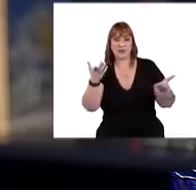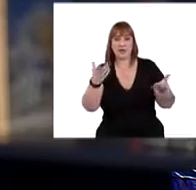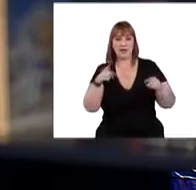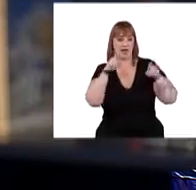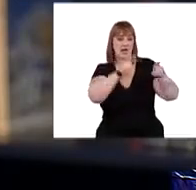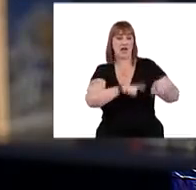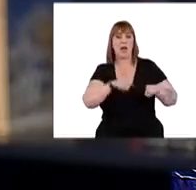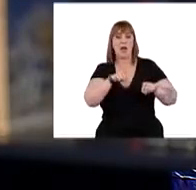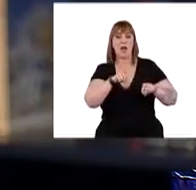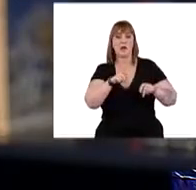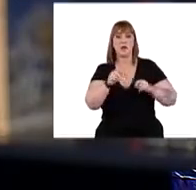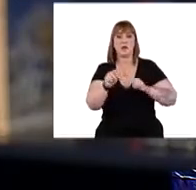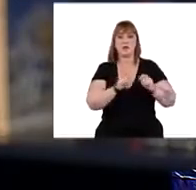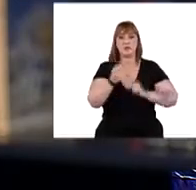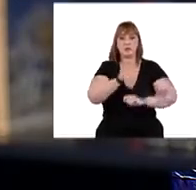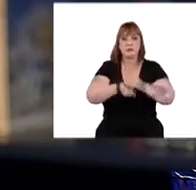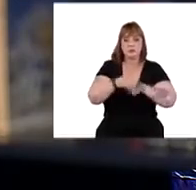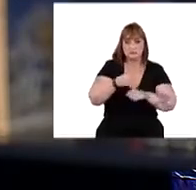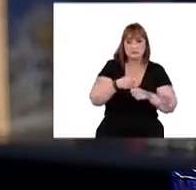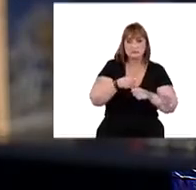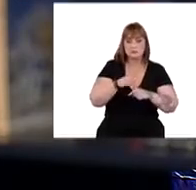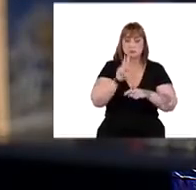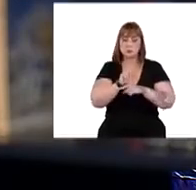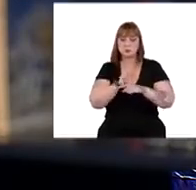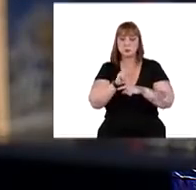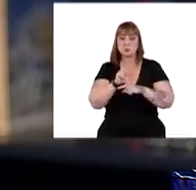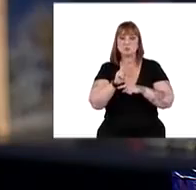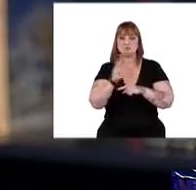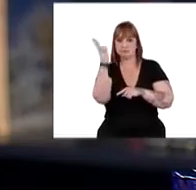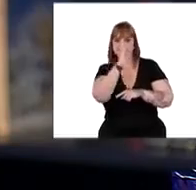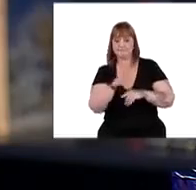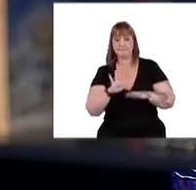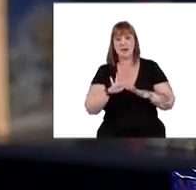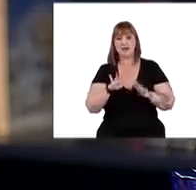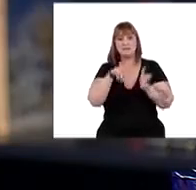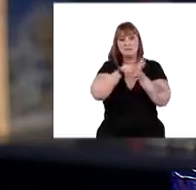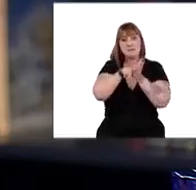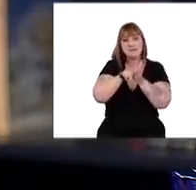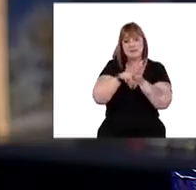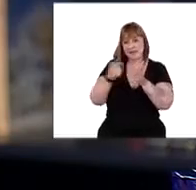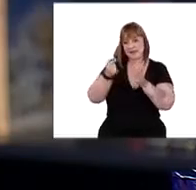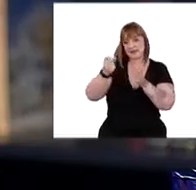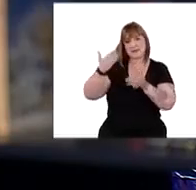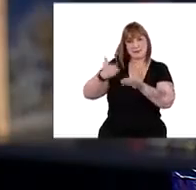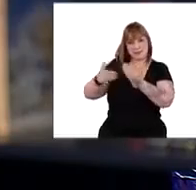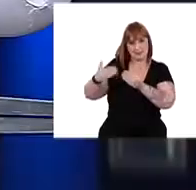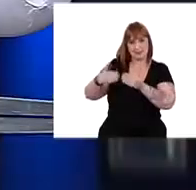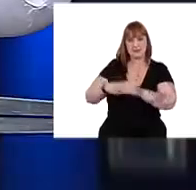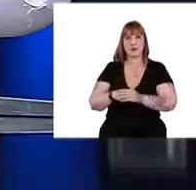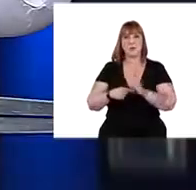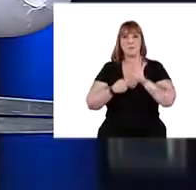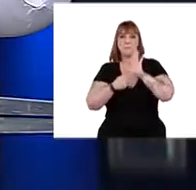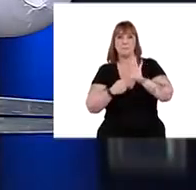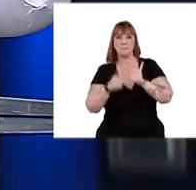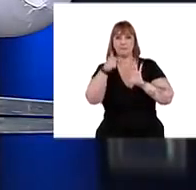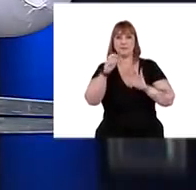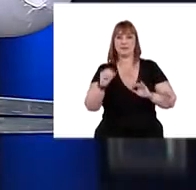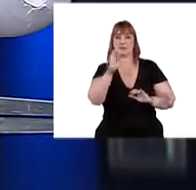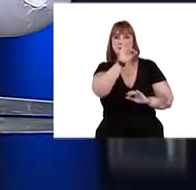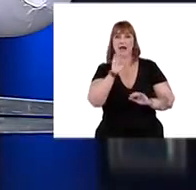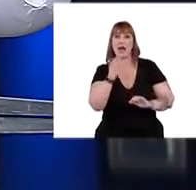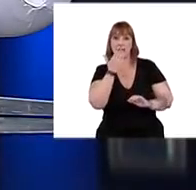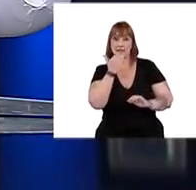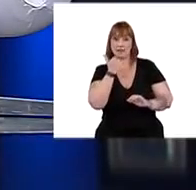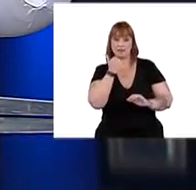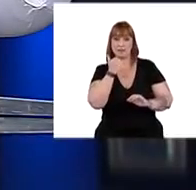sustenta o Brasil, né? Mas dados recentes mostram que 70% da